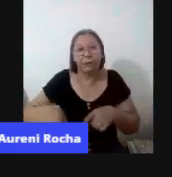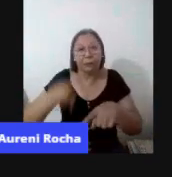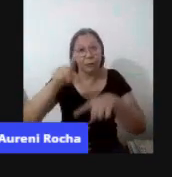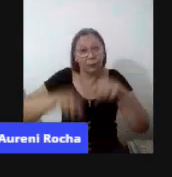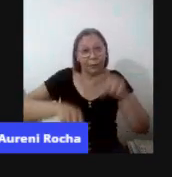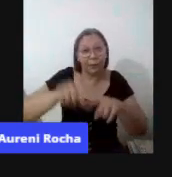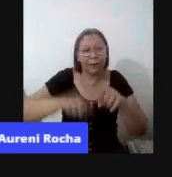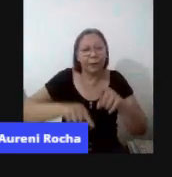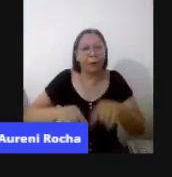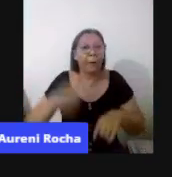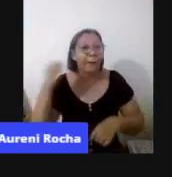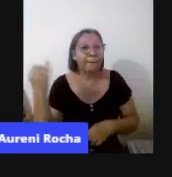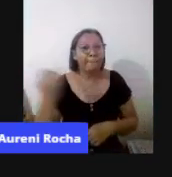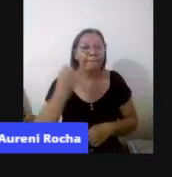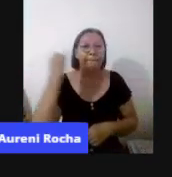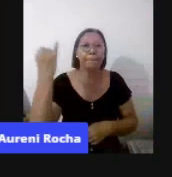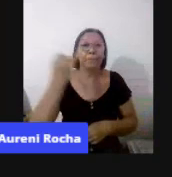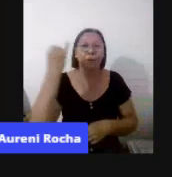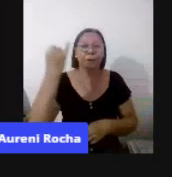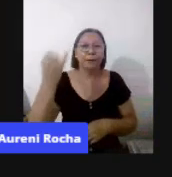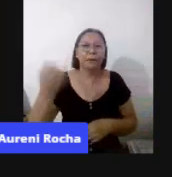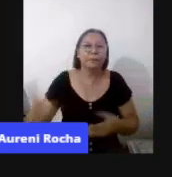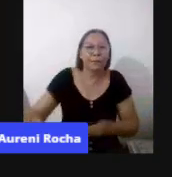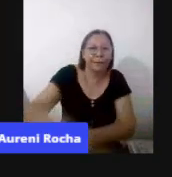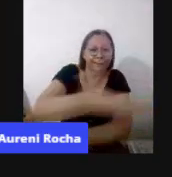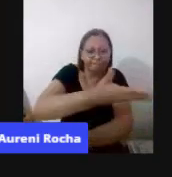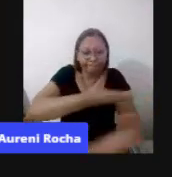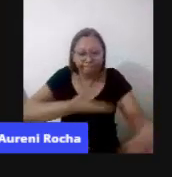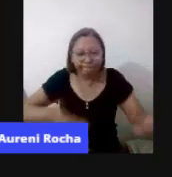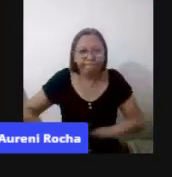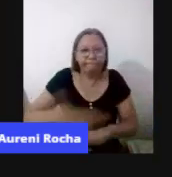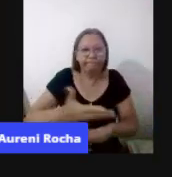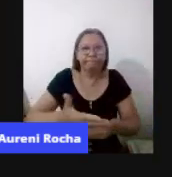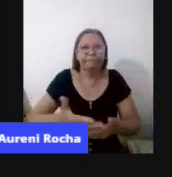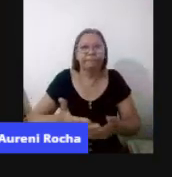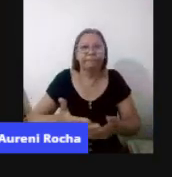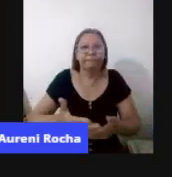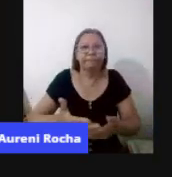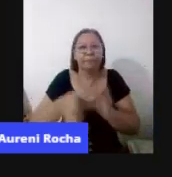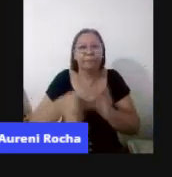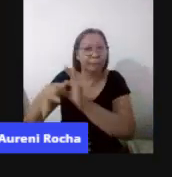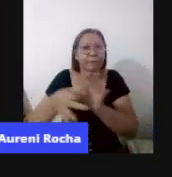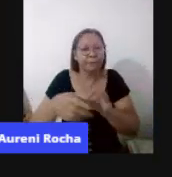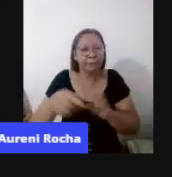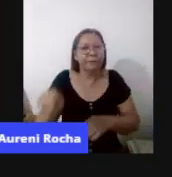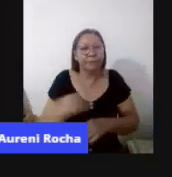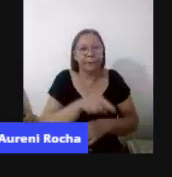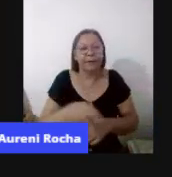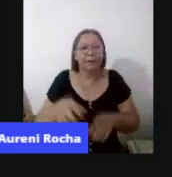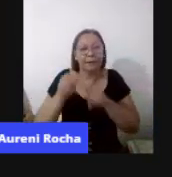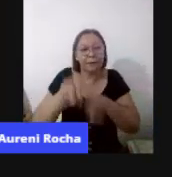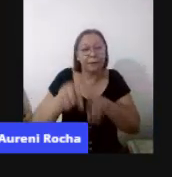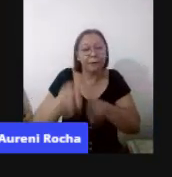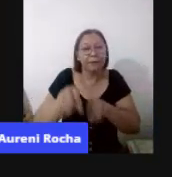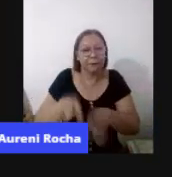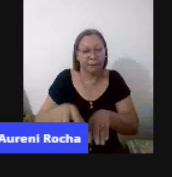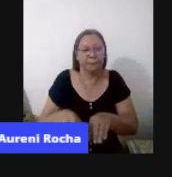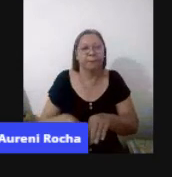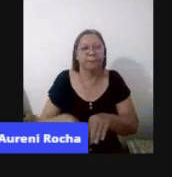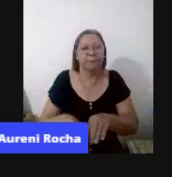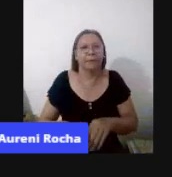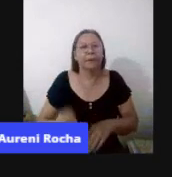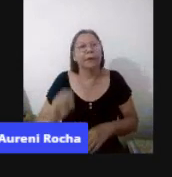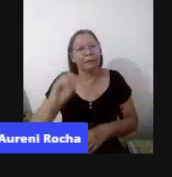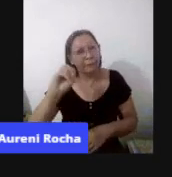processo educativo, certo? Então, a gente tem isso claro, que o processo educativo, ele vai acontecer, mas de